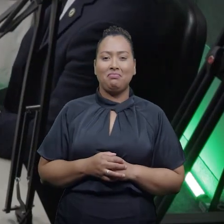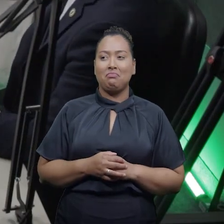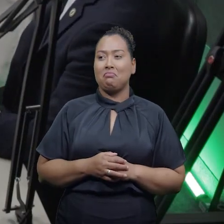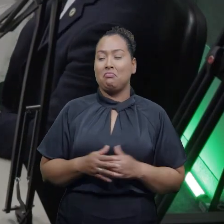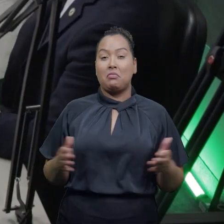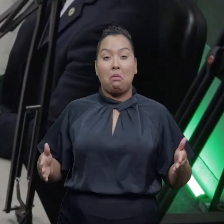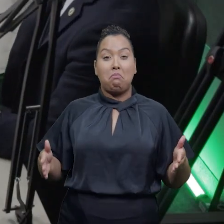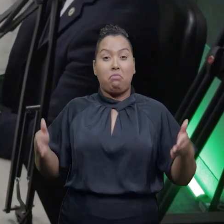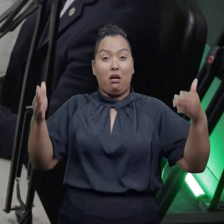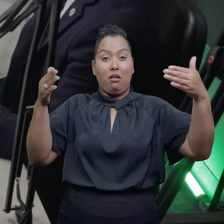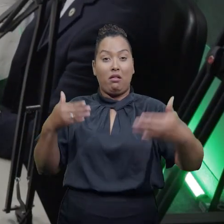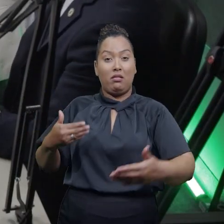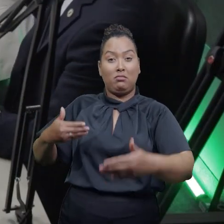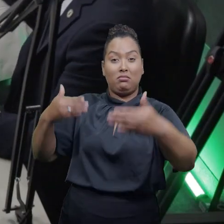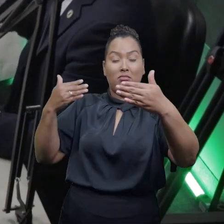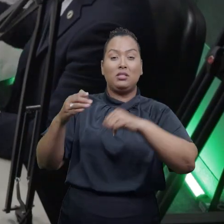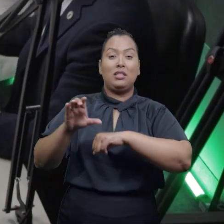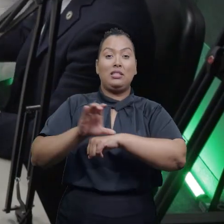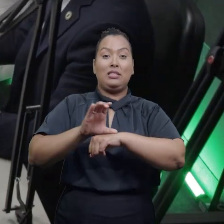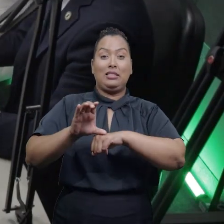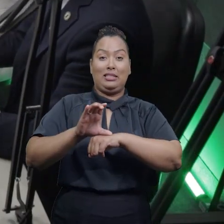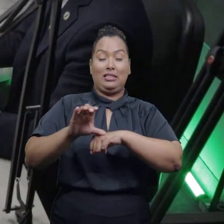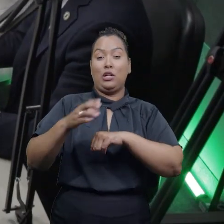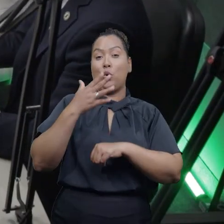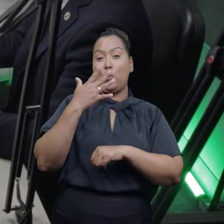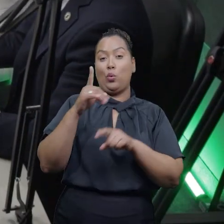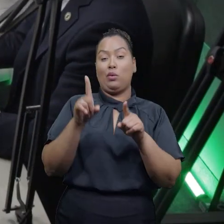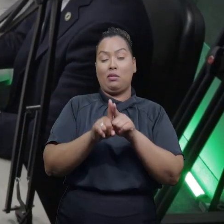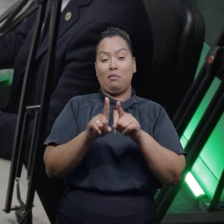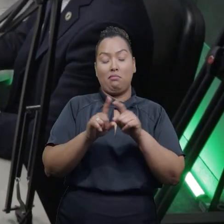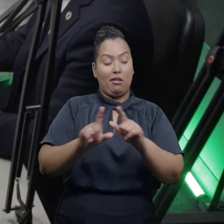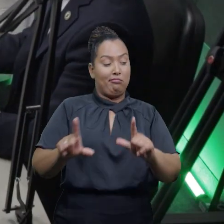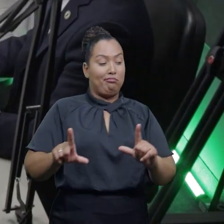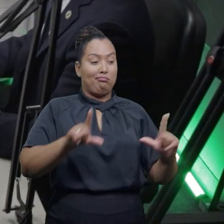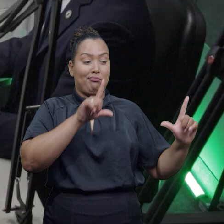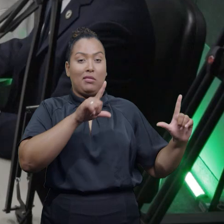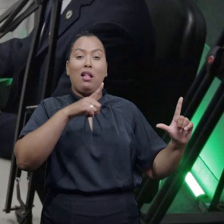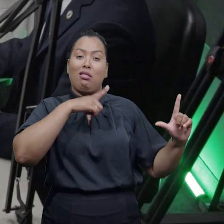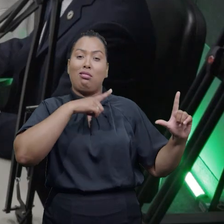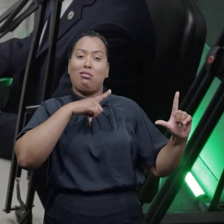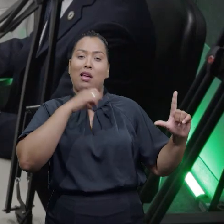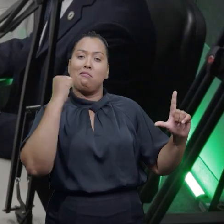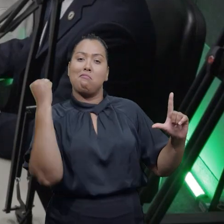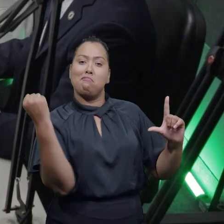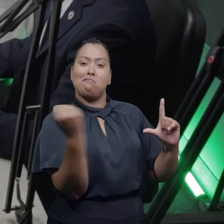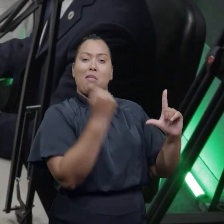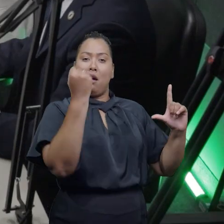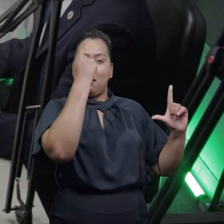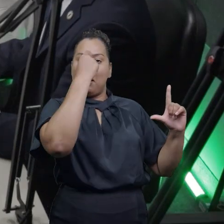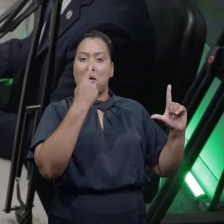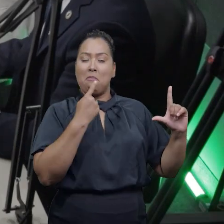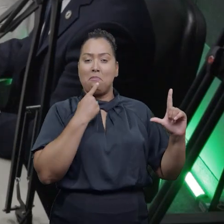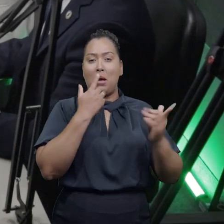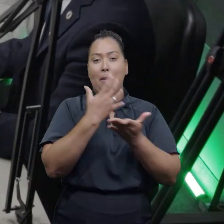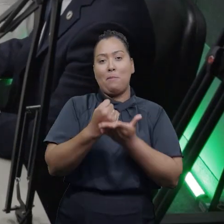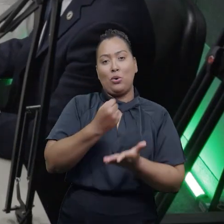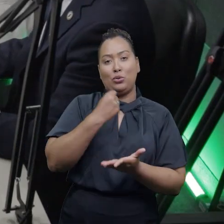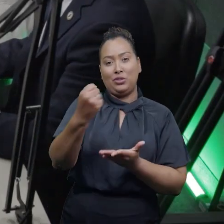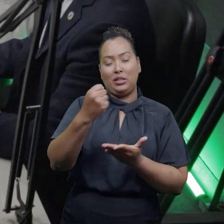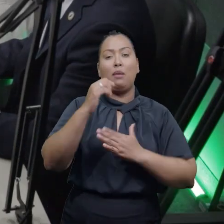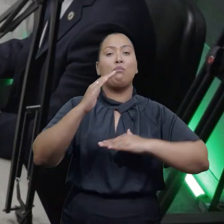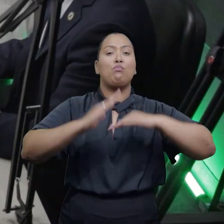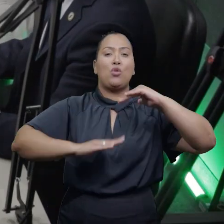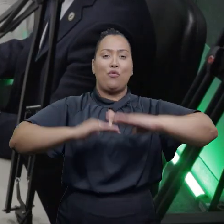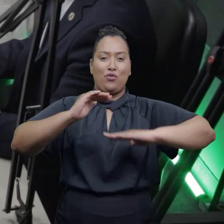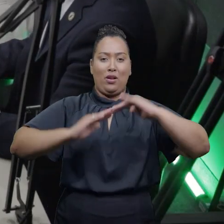com as paredes cinzas. Nós estamos aqui com uma tela de TV com a logo do nosso podcast, a